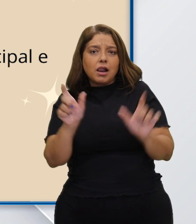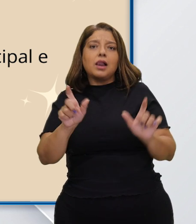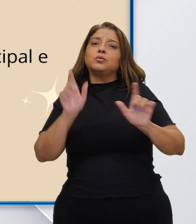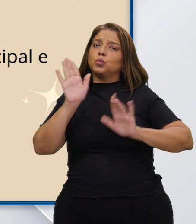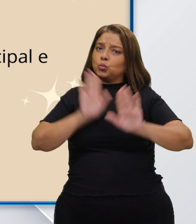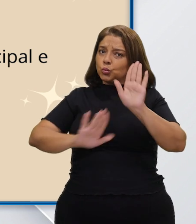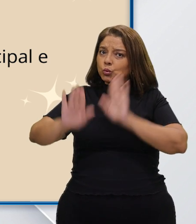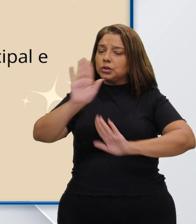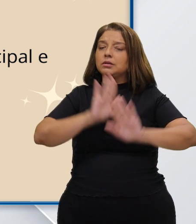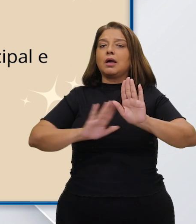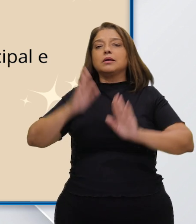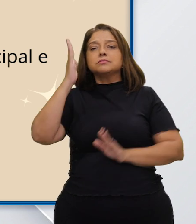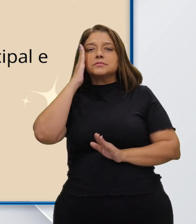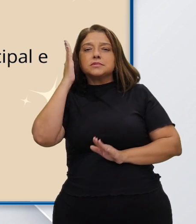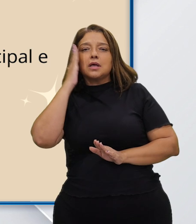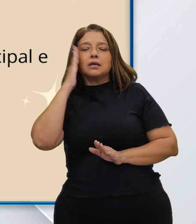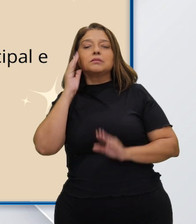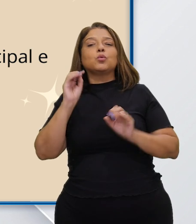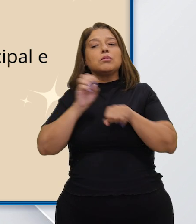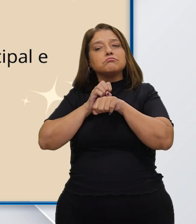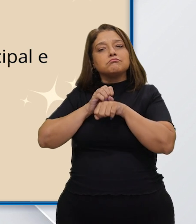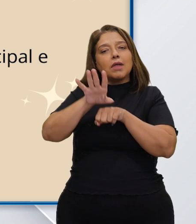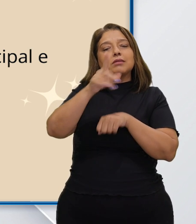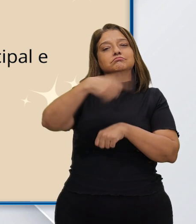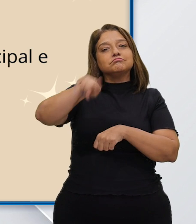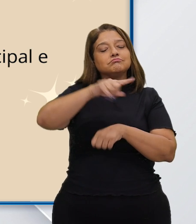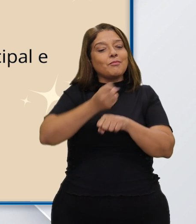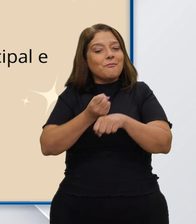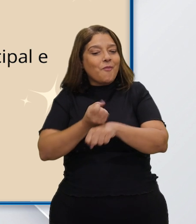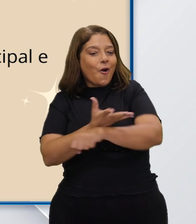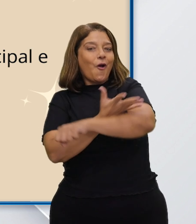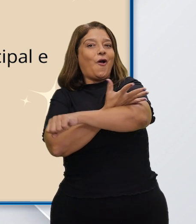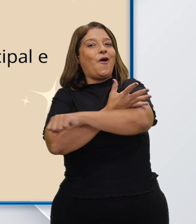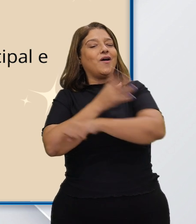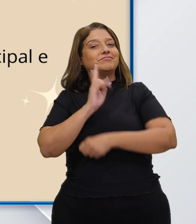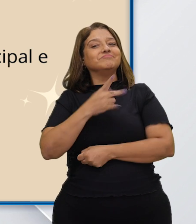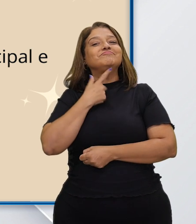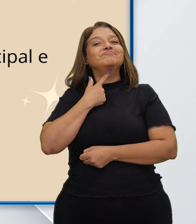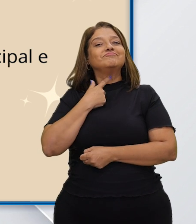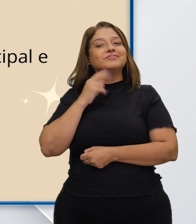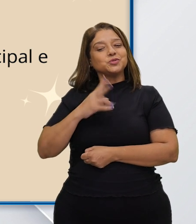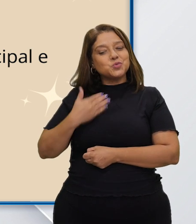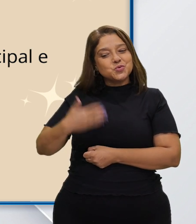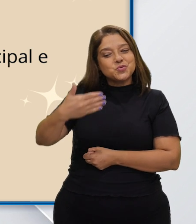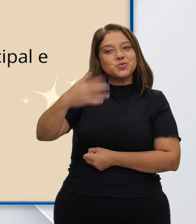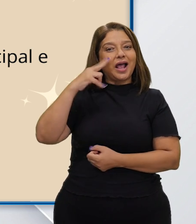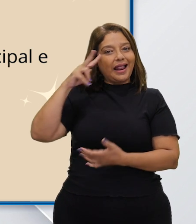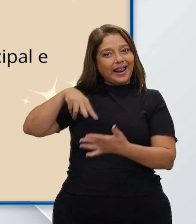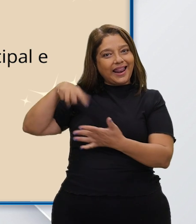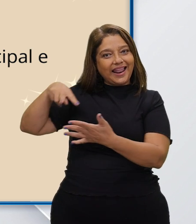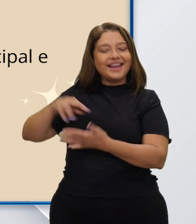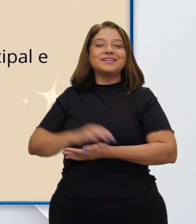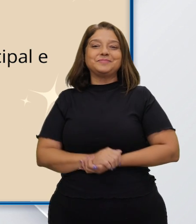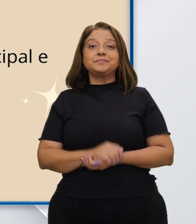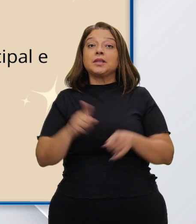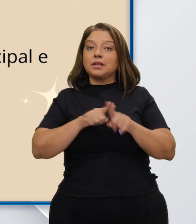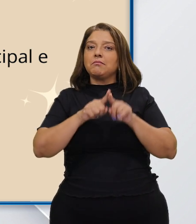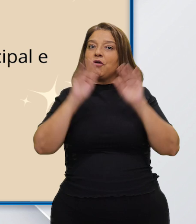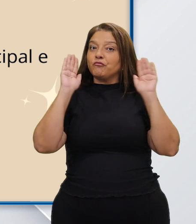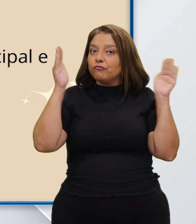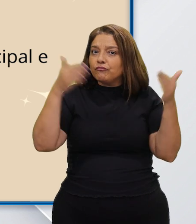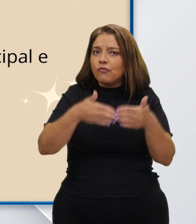uma atmosfera, transmitir emoções e manter o ritmo. Mantenha também o foco.